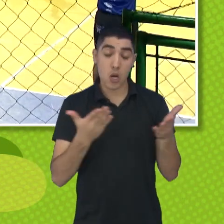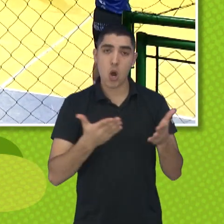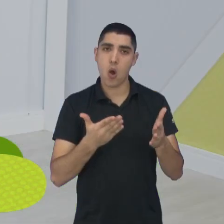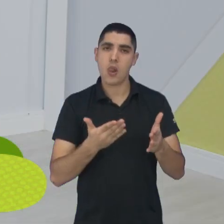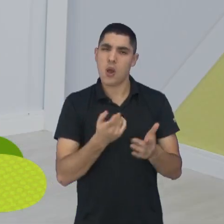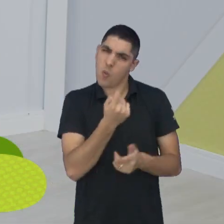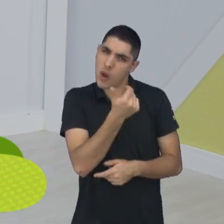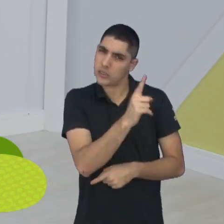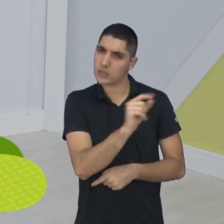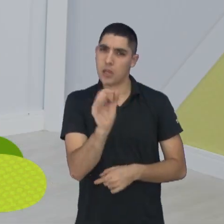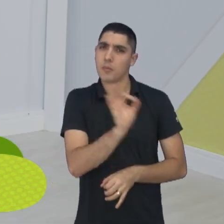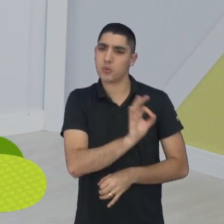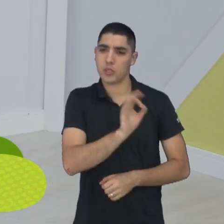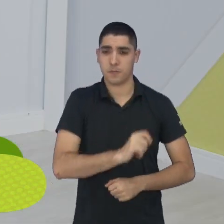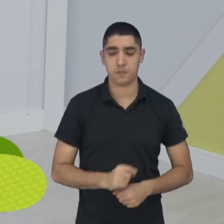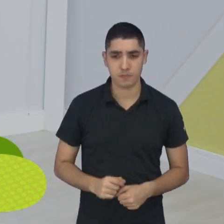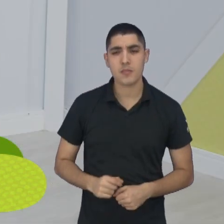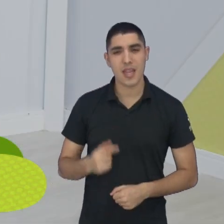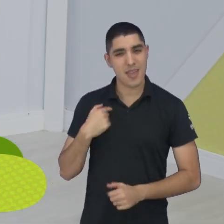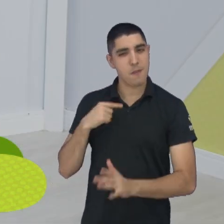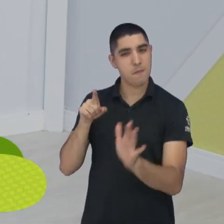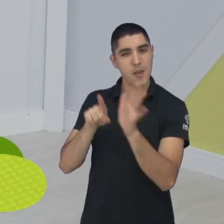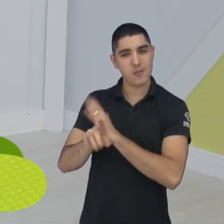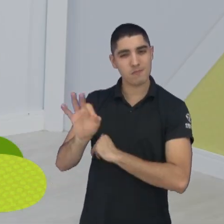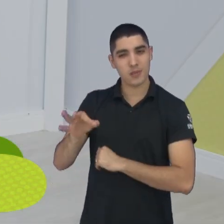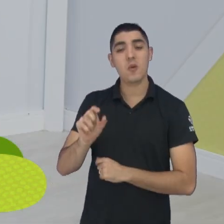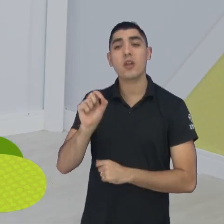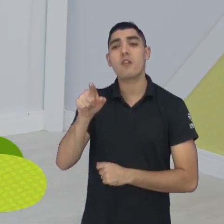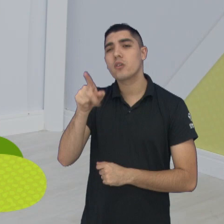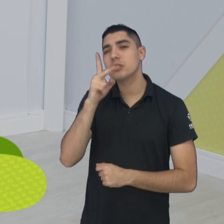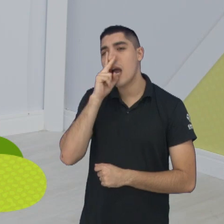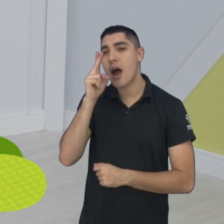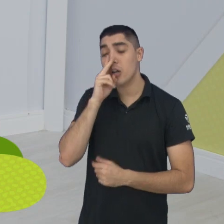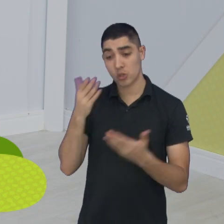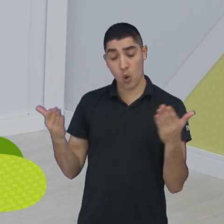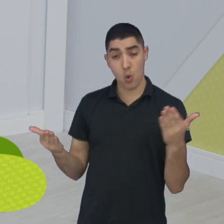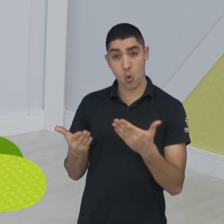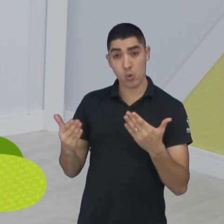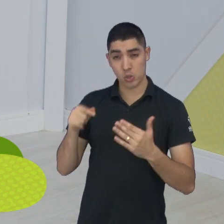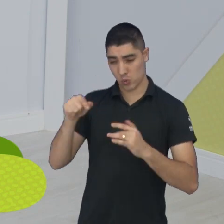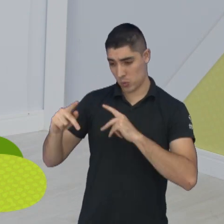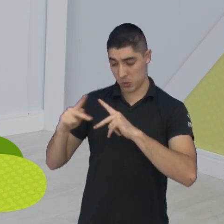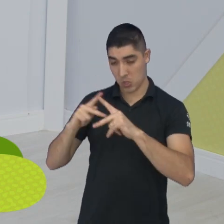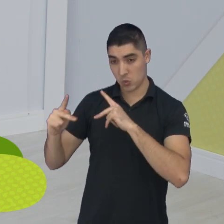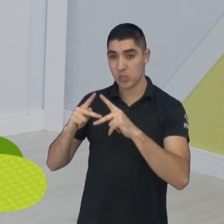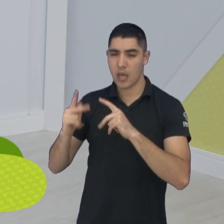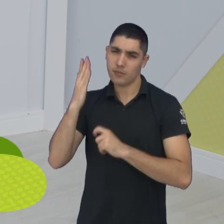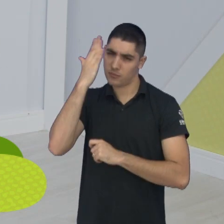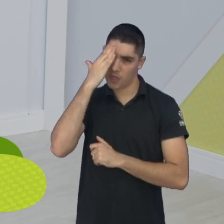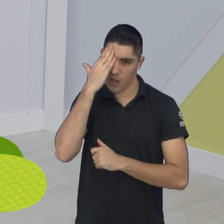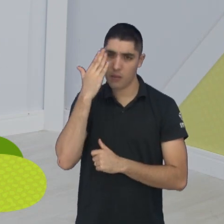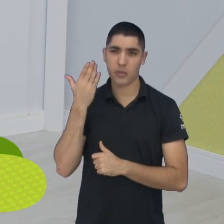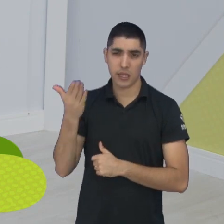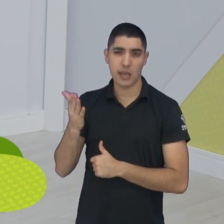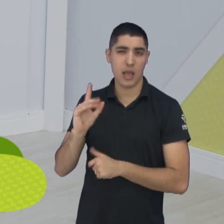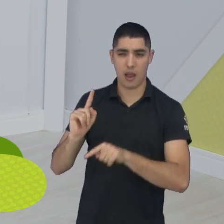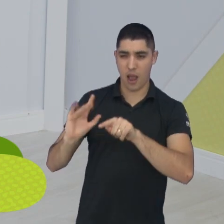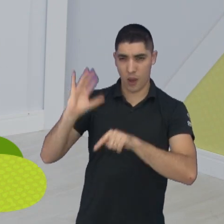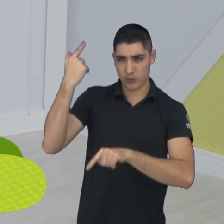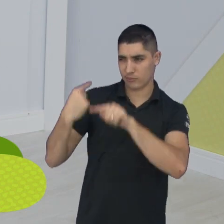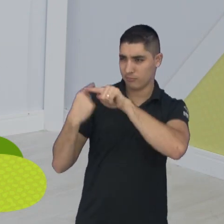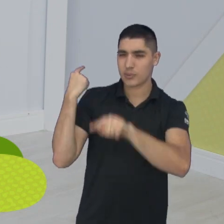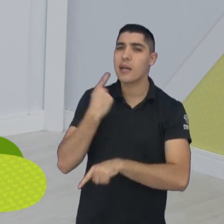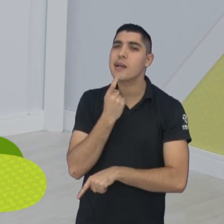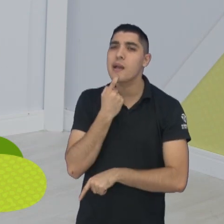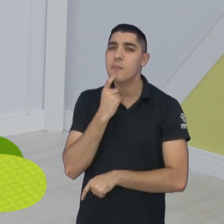100%. Agora, era justamente isso que eu ia te perguntar, Bruno. Como é que esse São José vai entrar em quadra hoje? A gente sabe que o São José entrou debilitado contra o Campinas